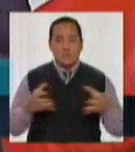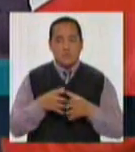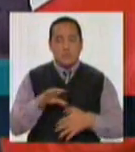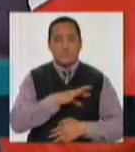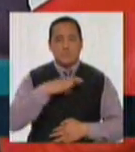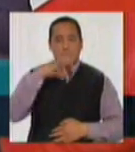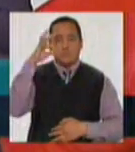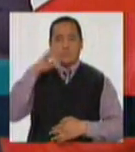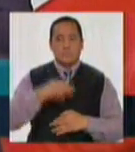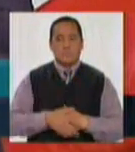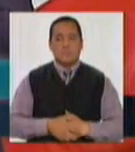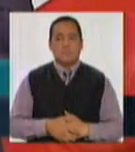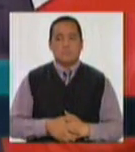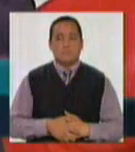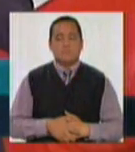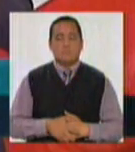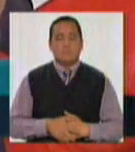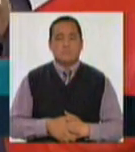espírito de